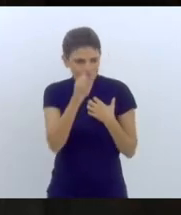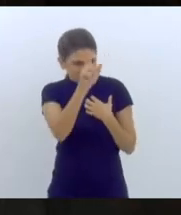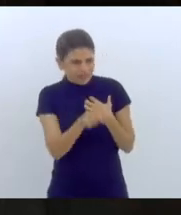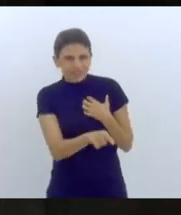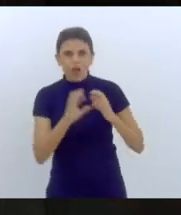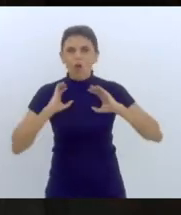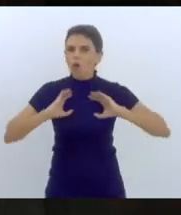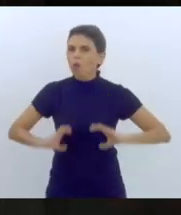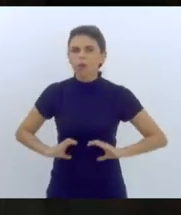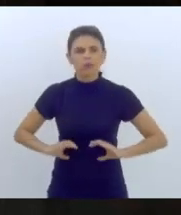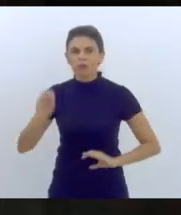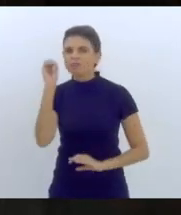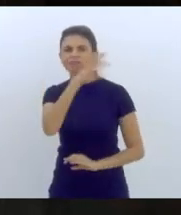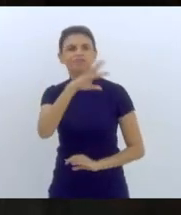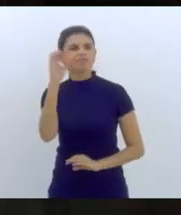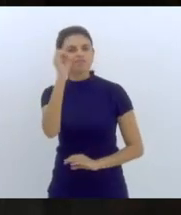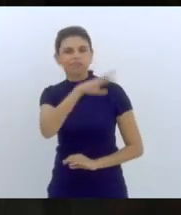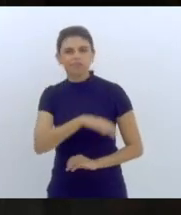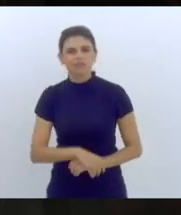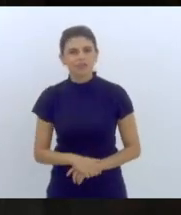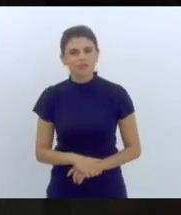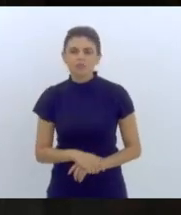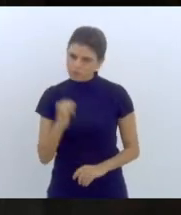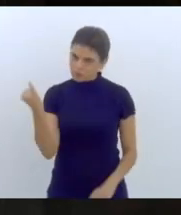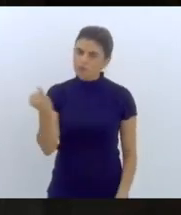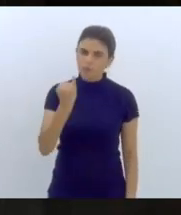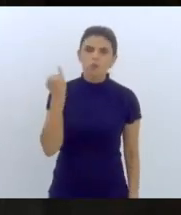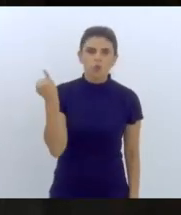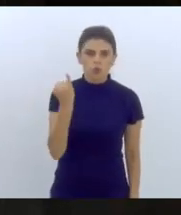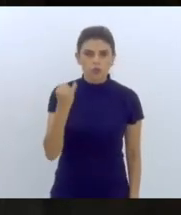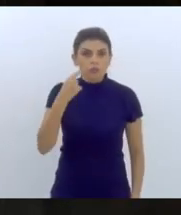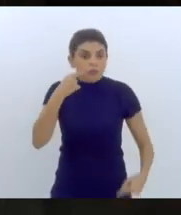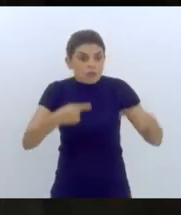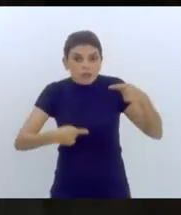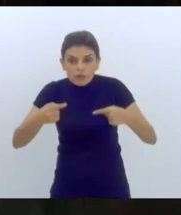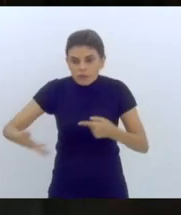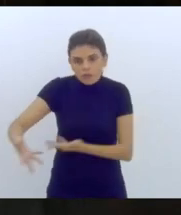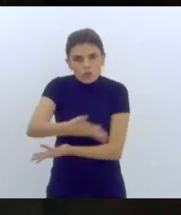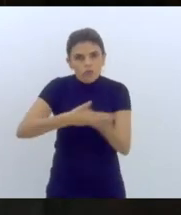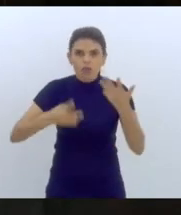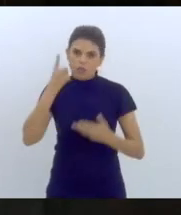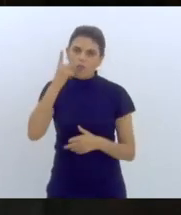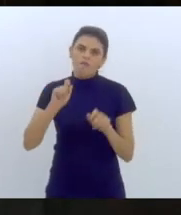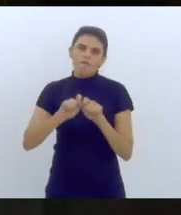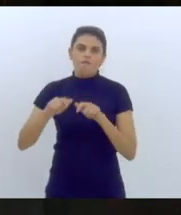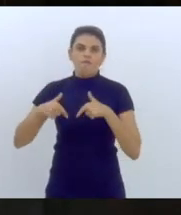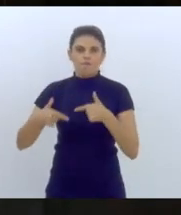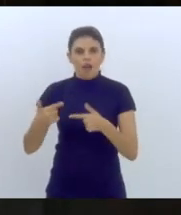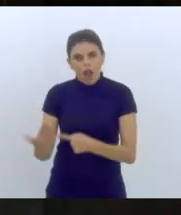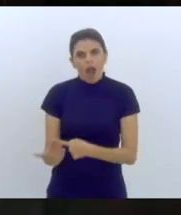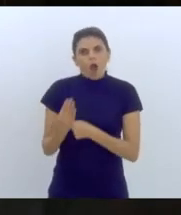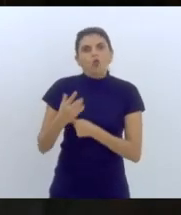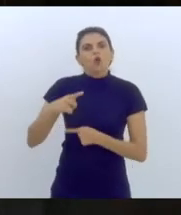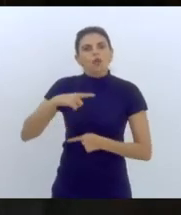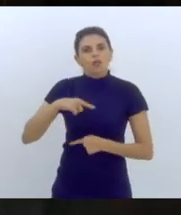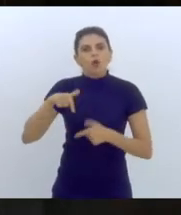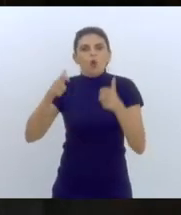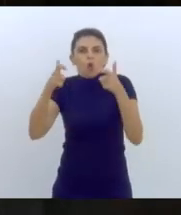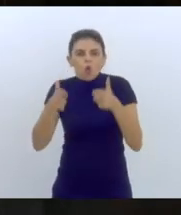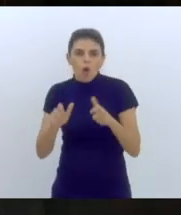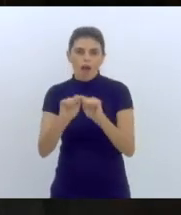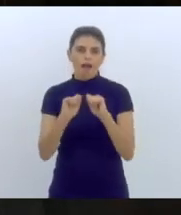agressivo. Acho que é importante que esses deputados façam isso. Acho que isso vai nos ajudar a ter um parlamento mais